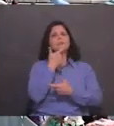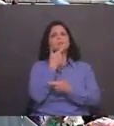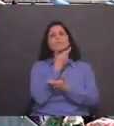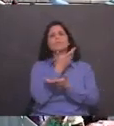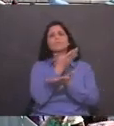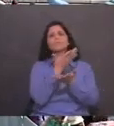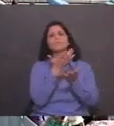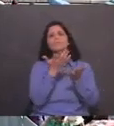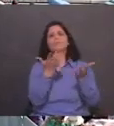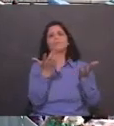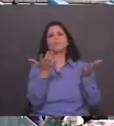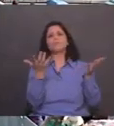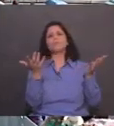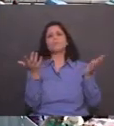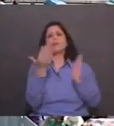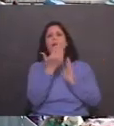visibilium